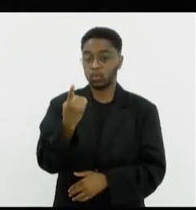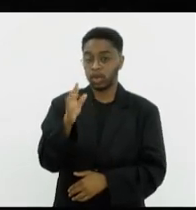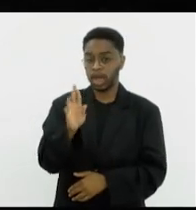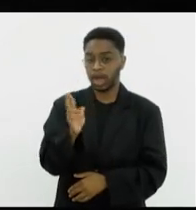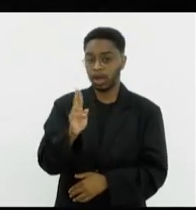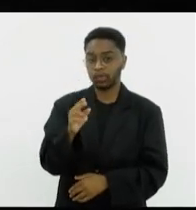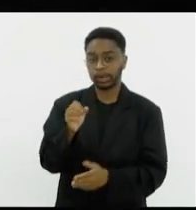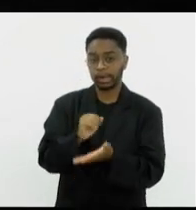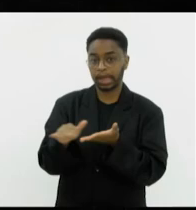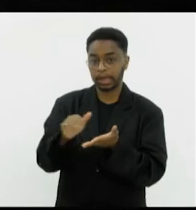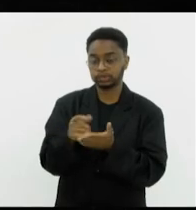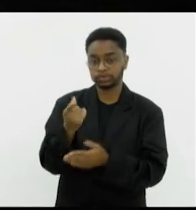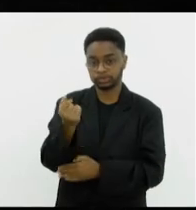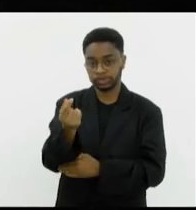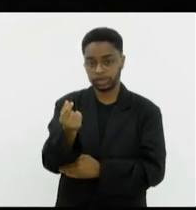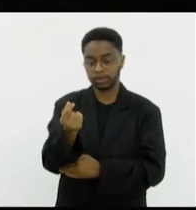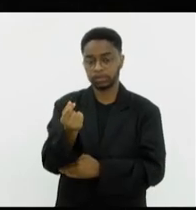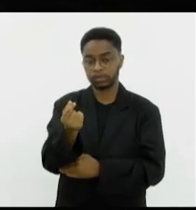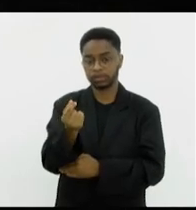dinheiro foram